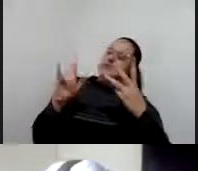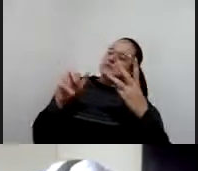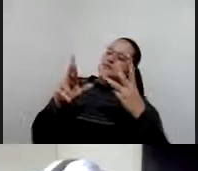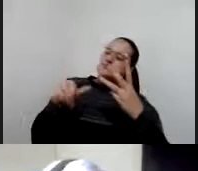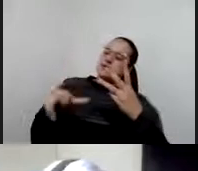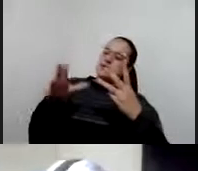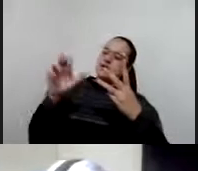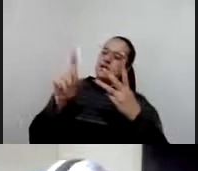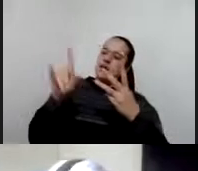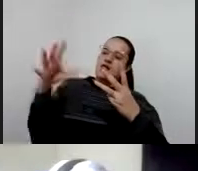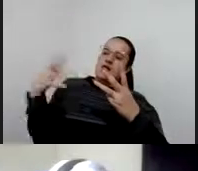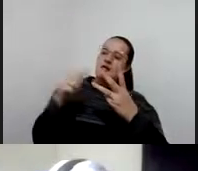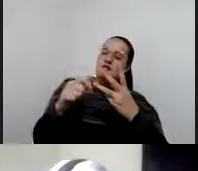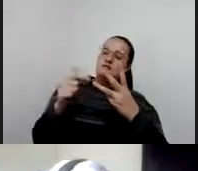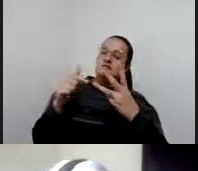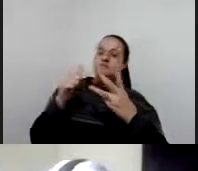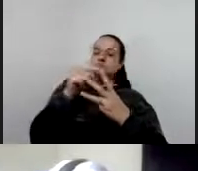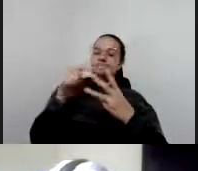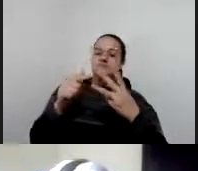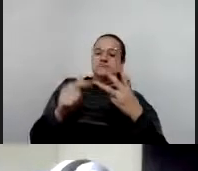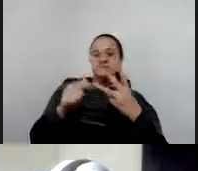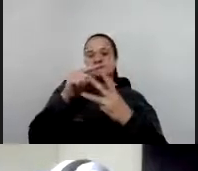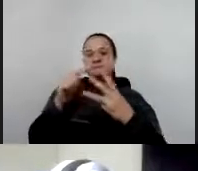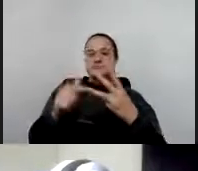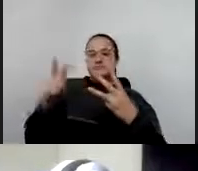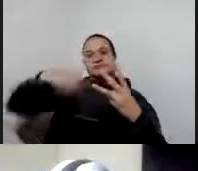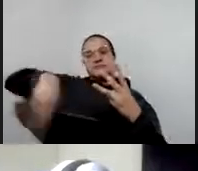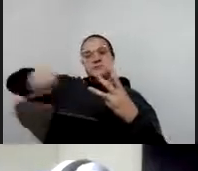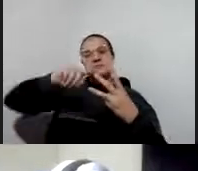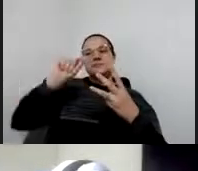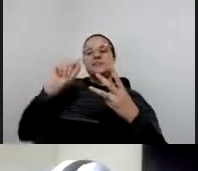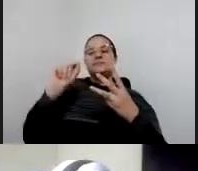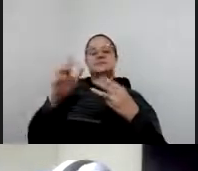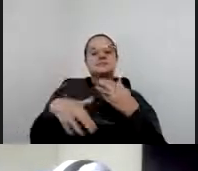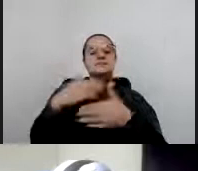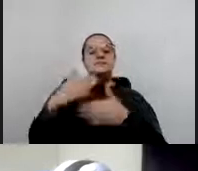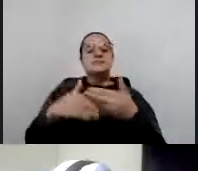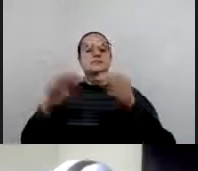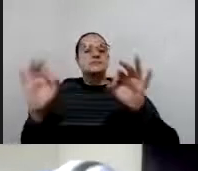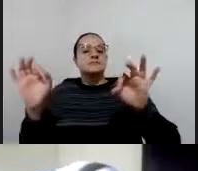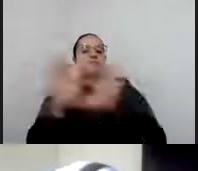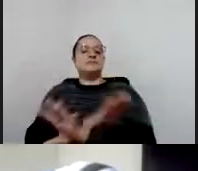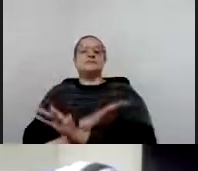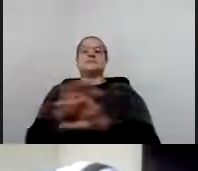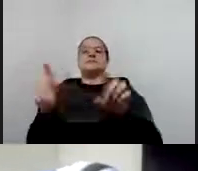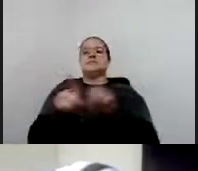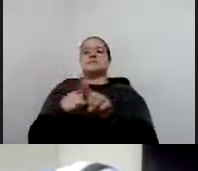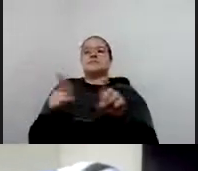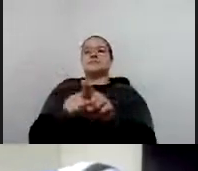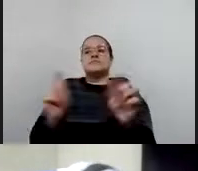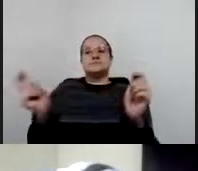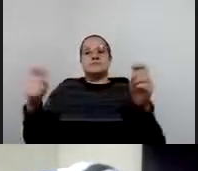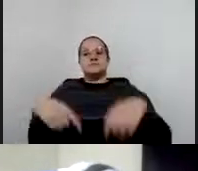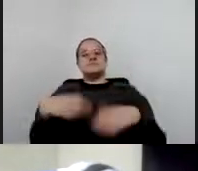está inscrita, então eu vou deixar com que vocês agora conduzam aí o encerramento e que também, né, a gente ouça